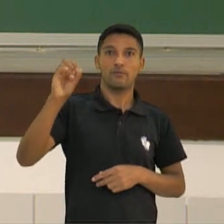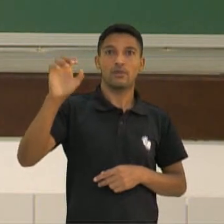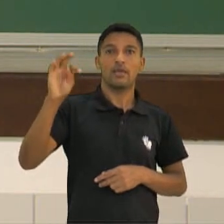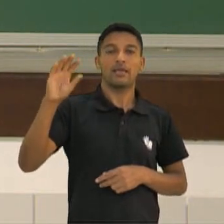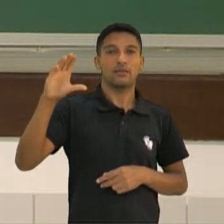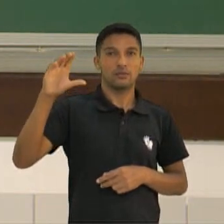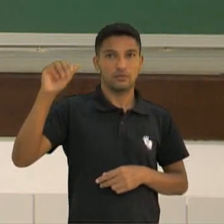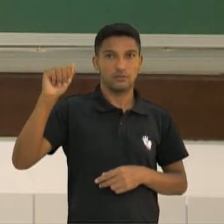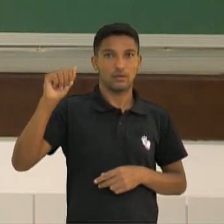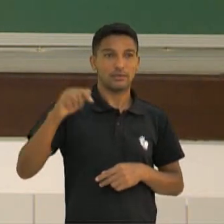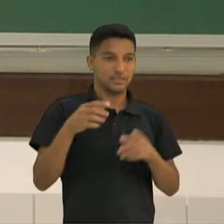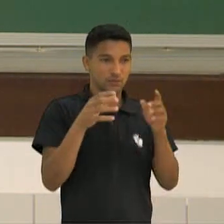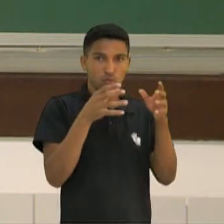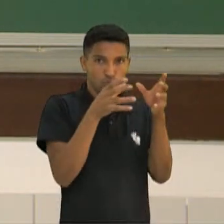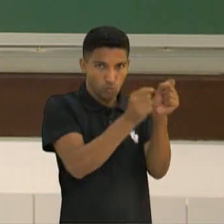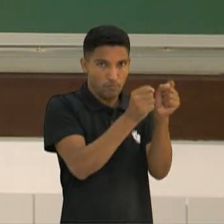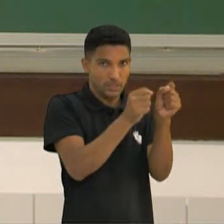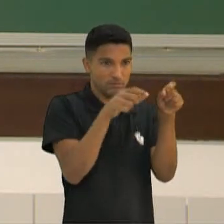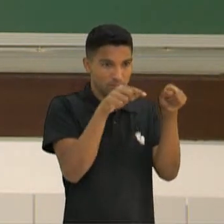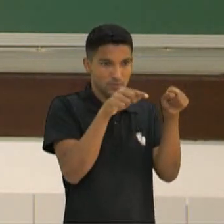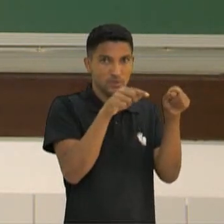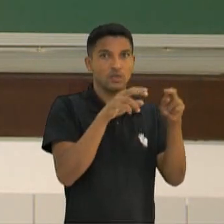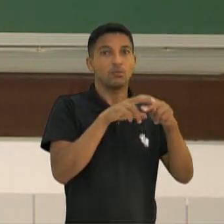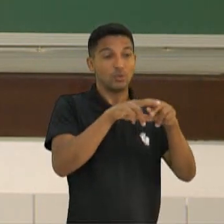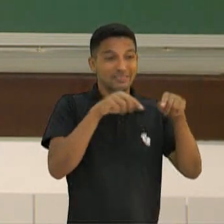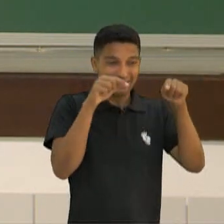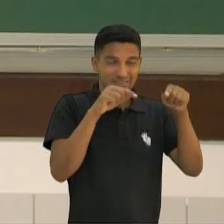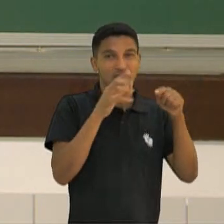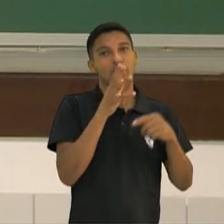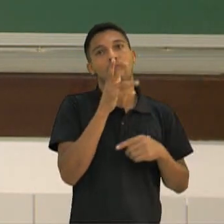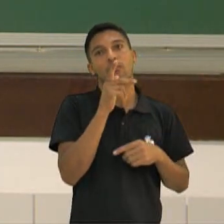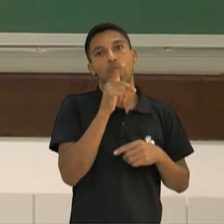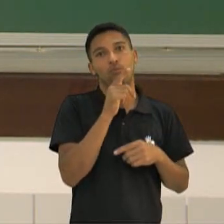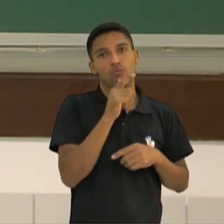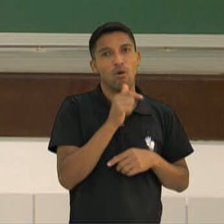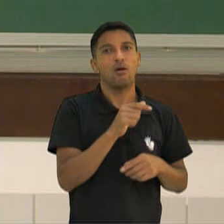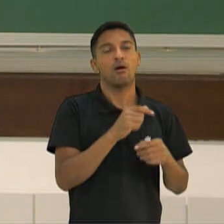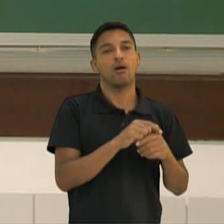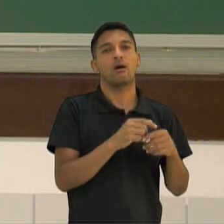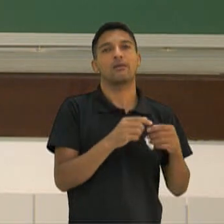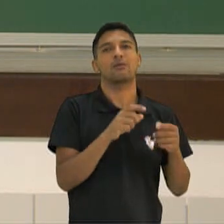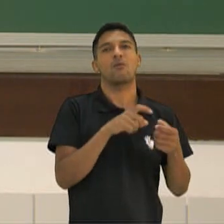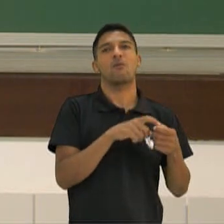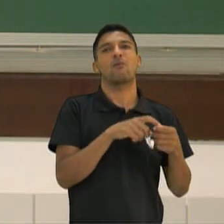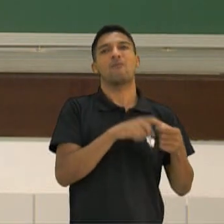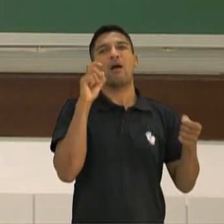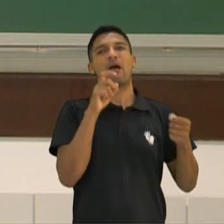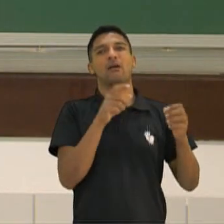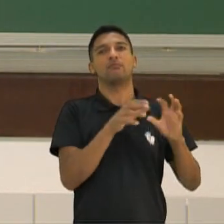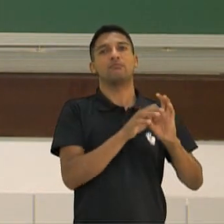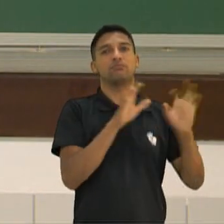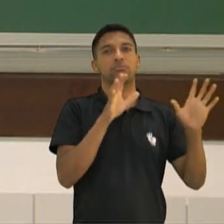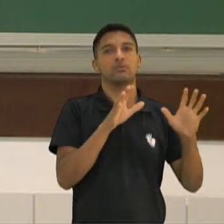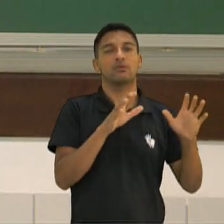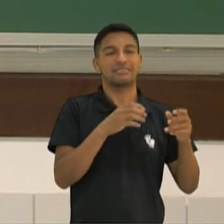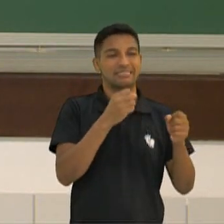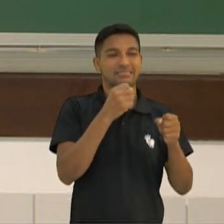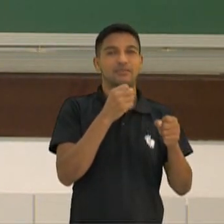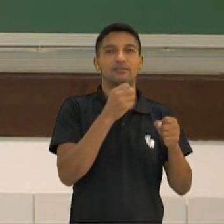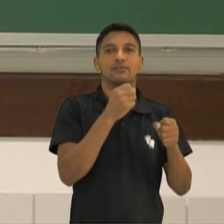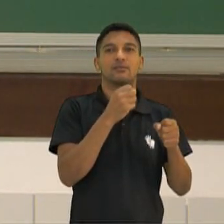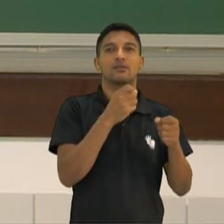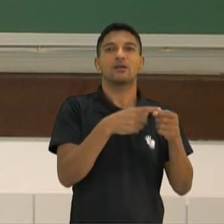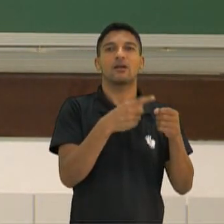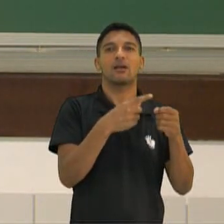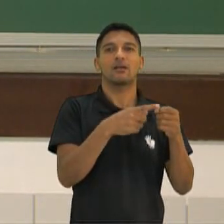acabou trazendo problemas para as áreas urbanas, não só ambientais, como socioeconômicos, por exemplo. A gente vai ver algumas cidades